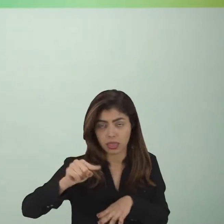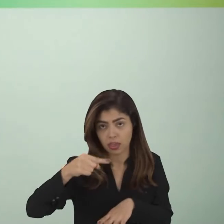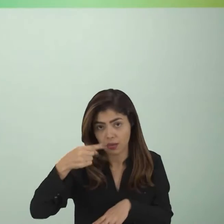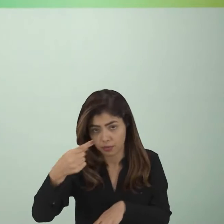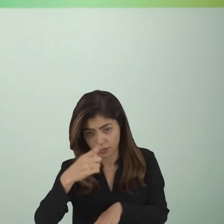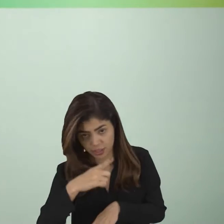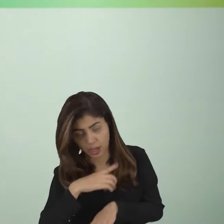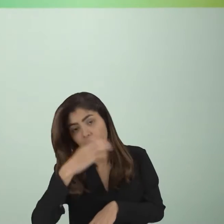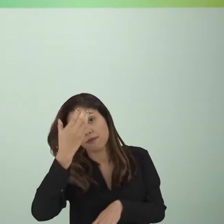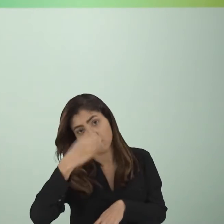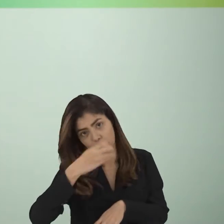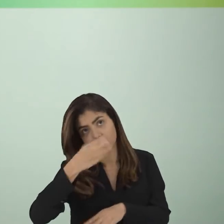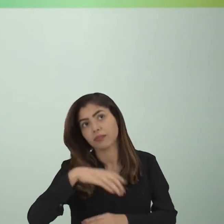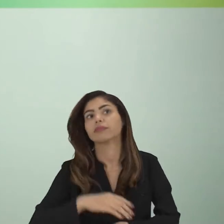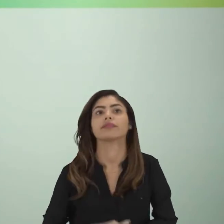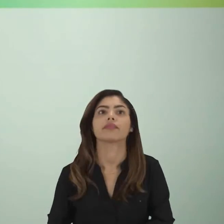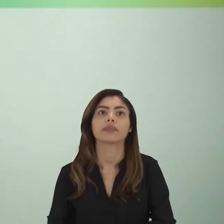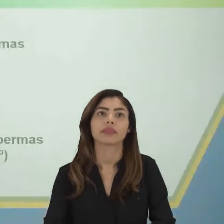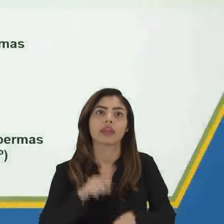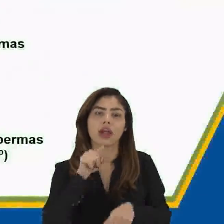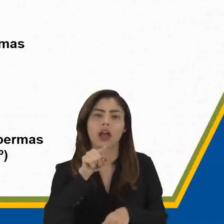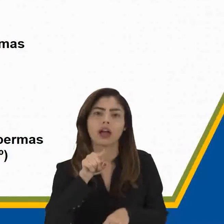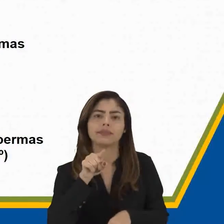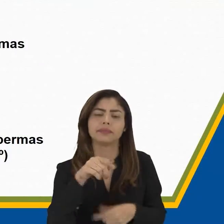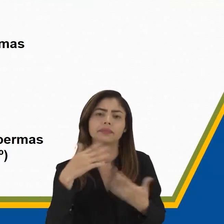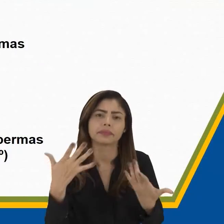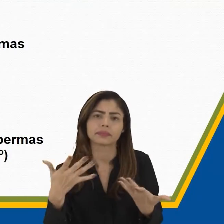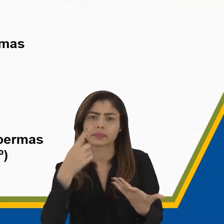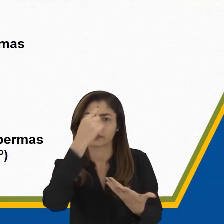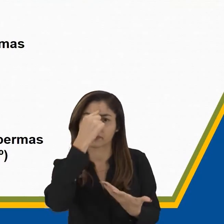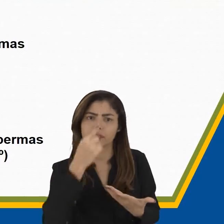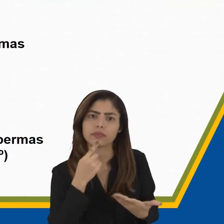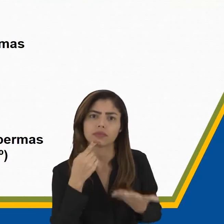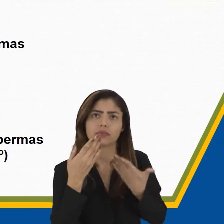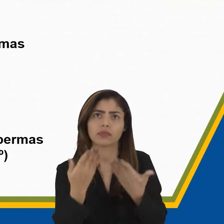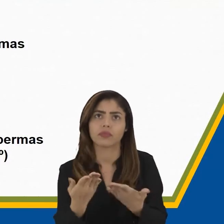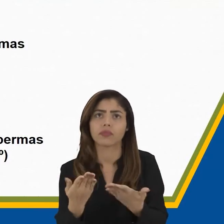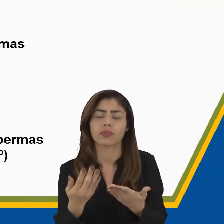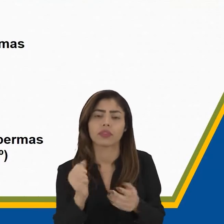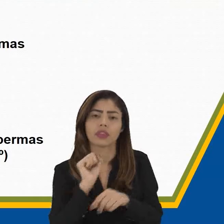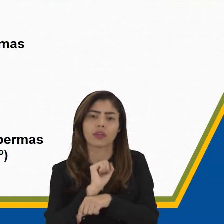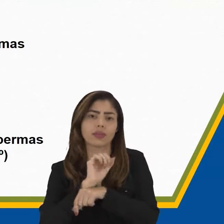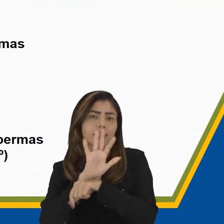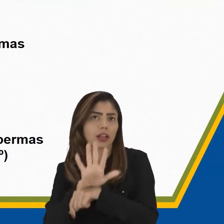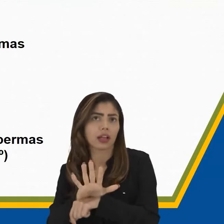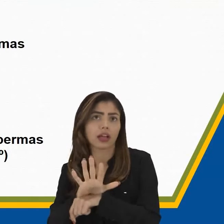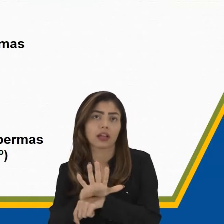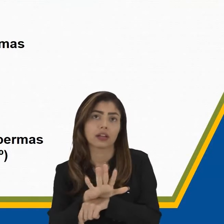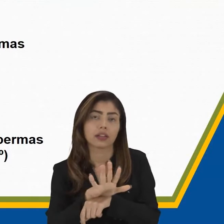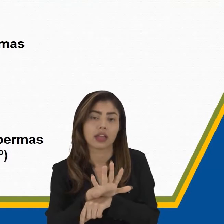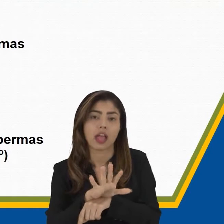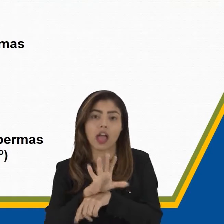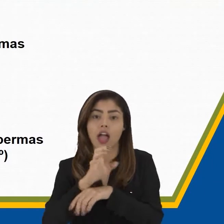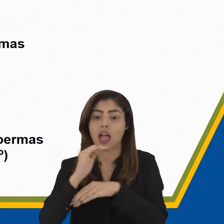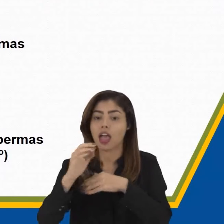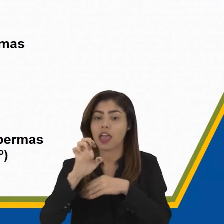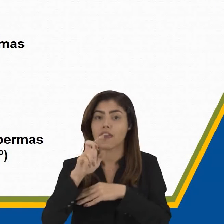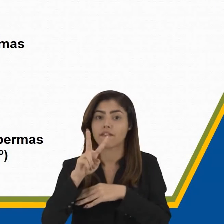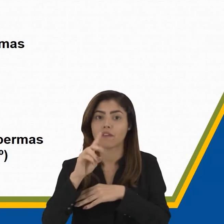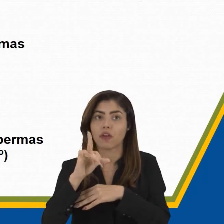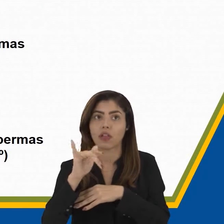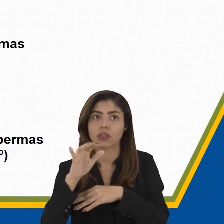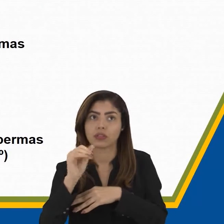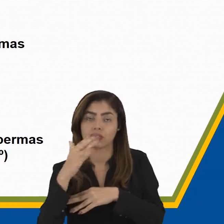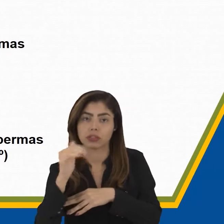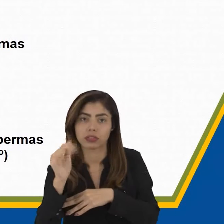em frutos, ok? Então aqui a gente vai ter, ó, conforme o nosso slide, uma evolução. Então,